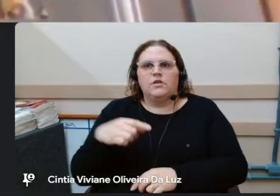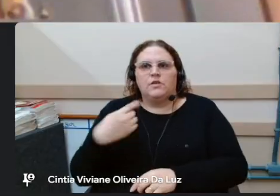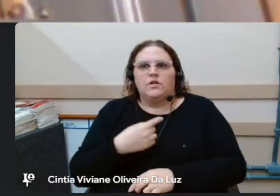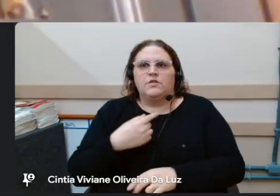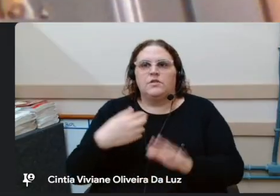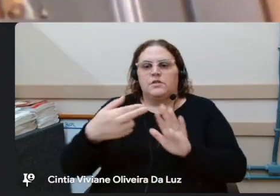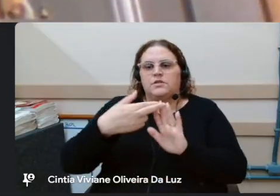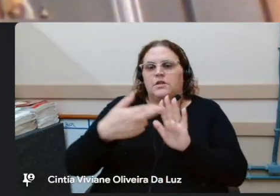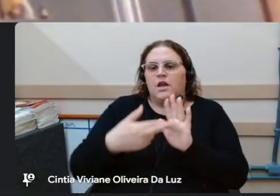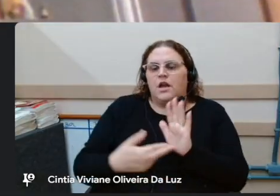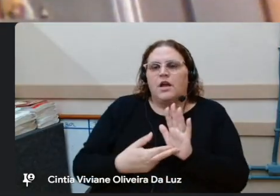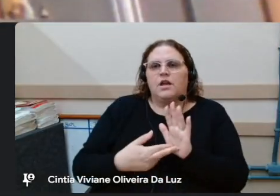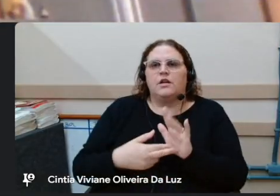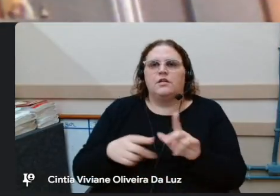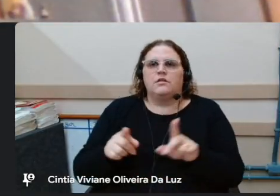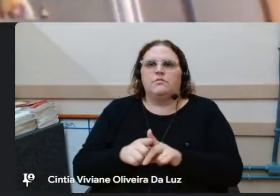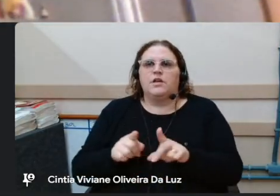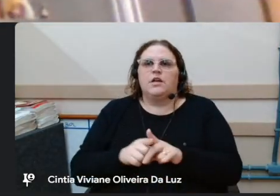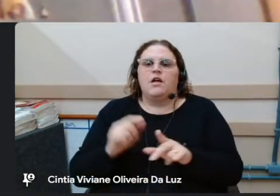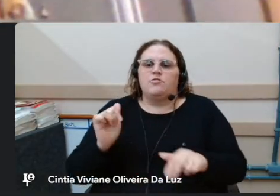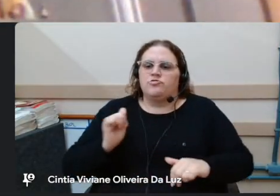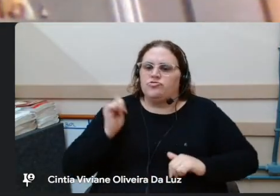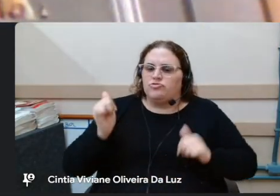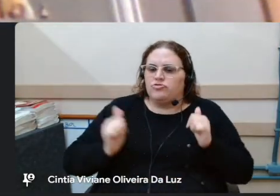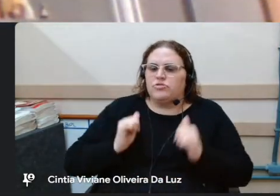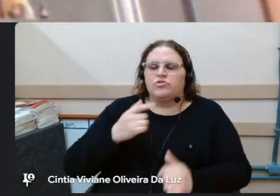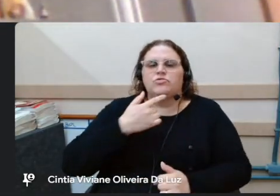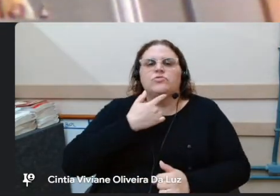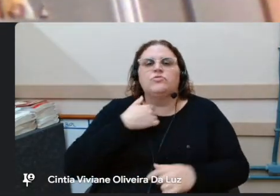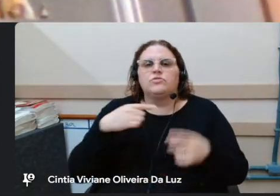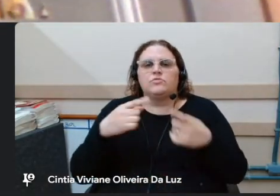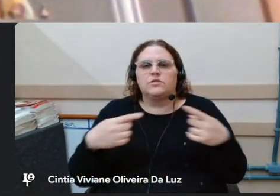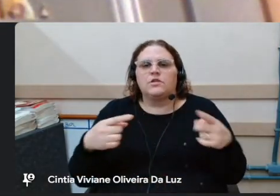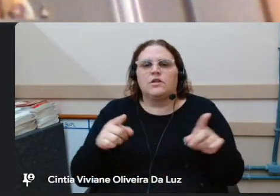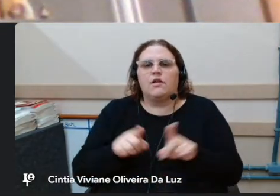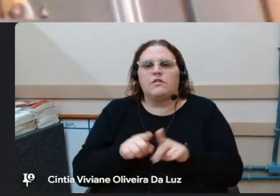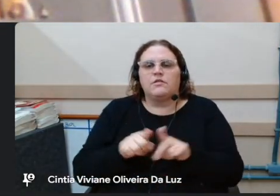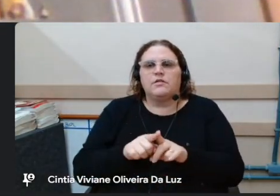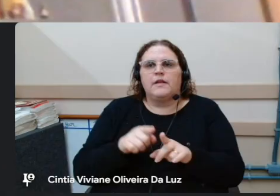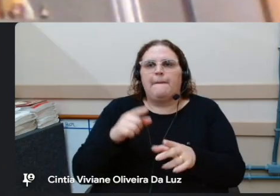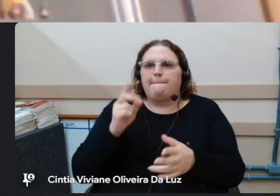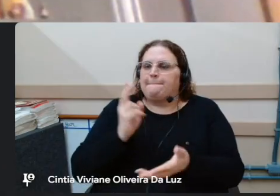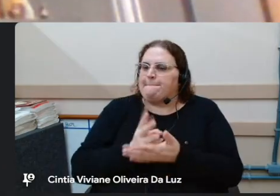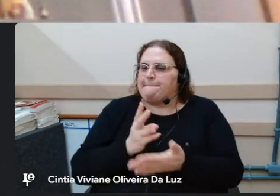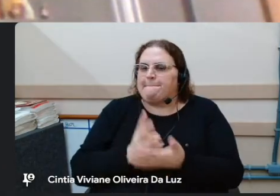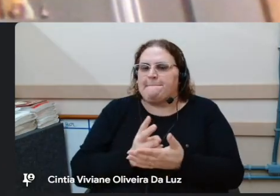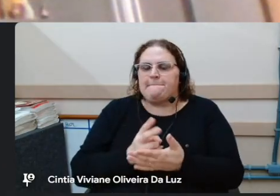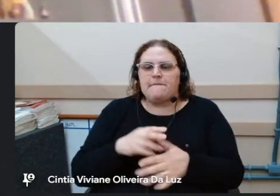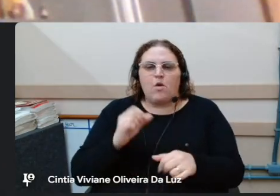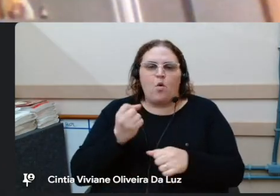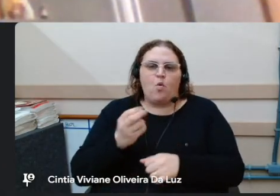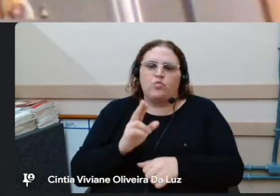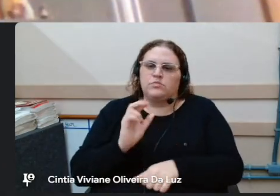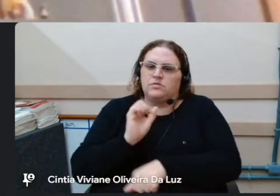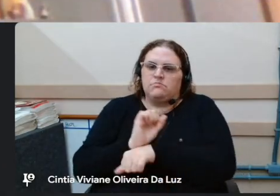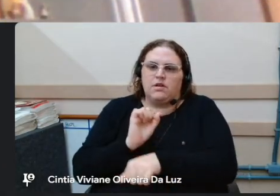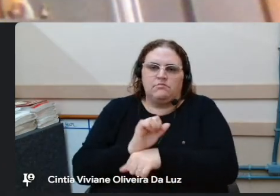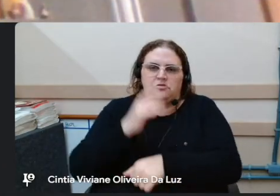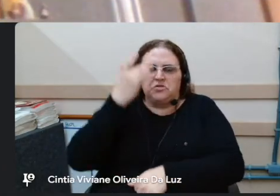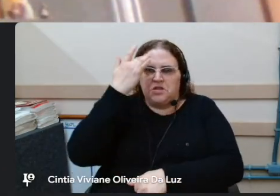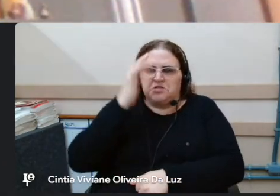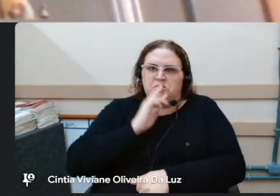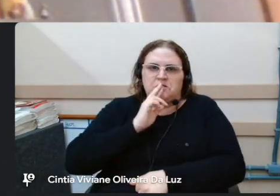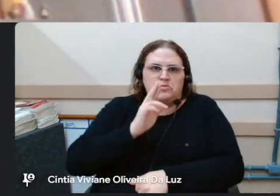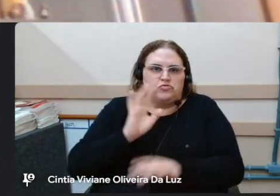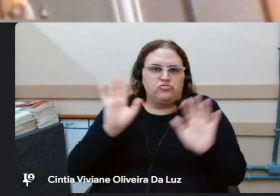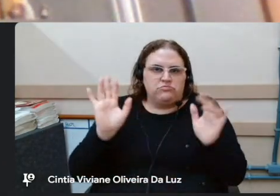eh o nosso critério artístico e e de gosto musical preconiza ou